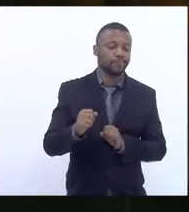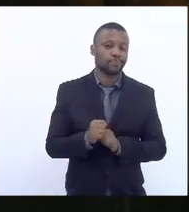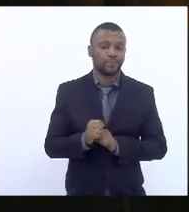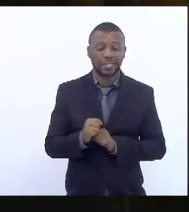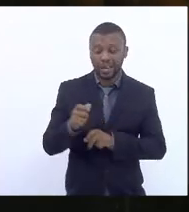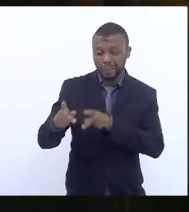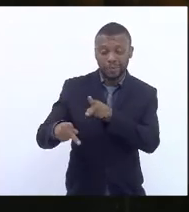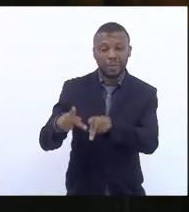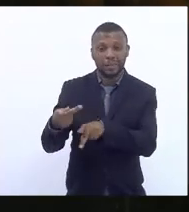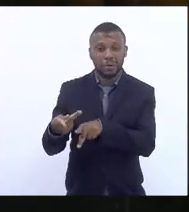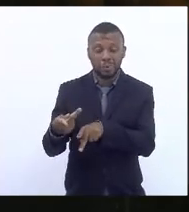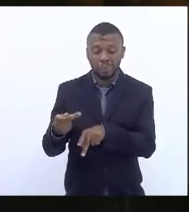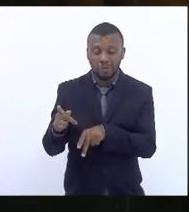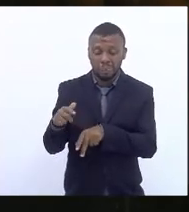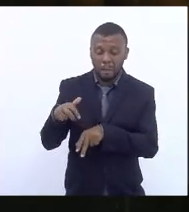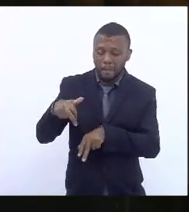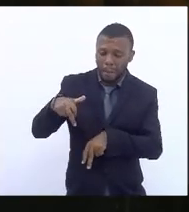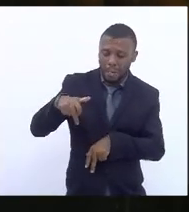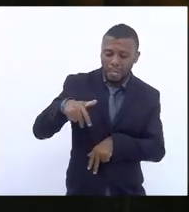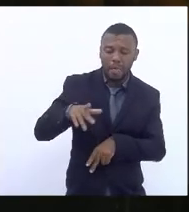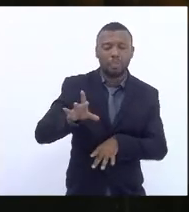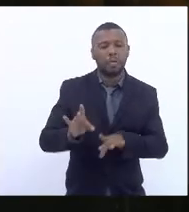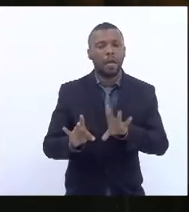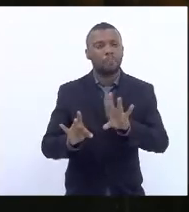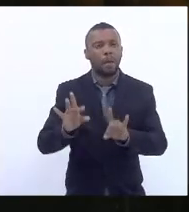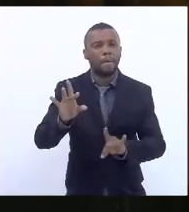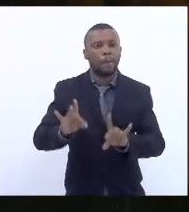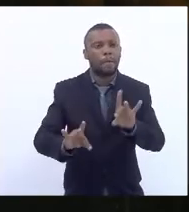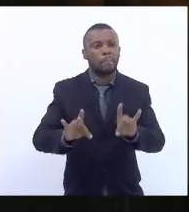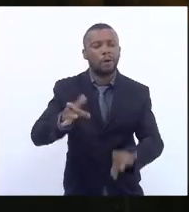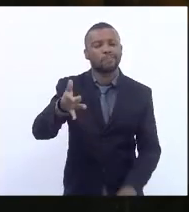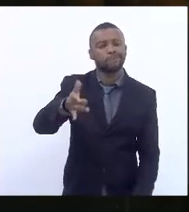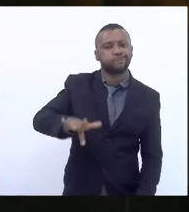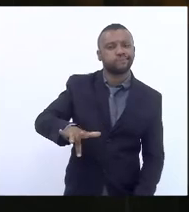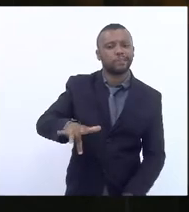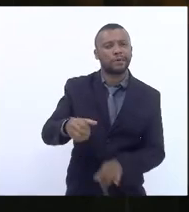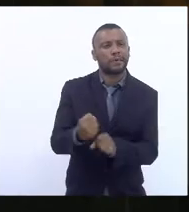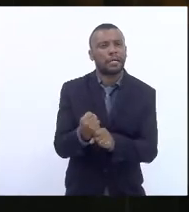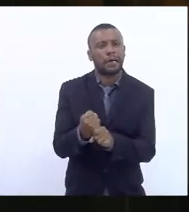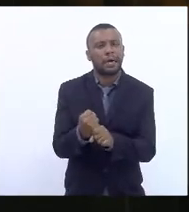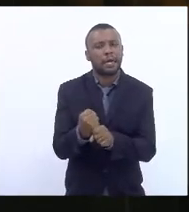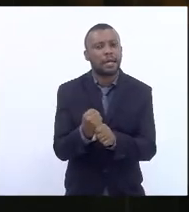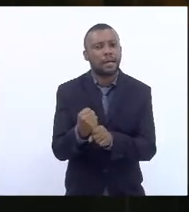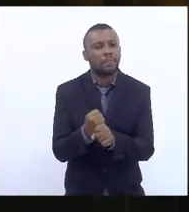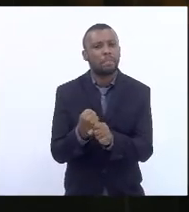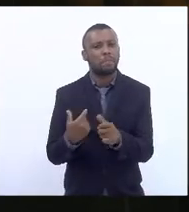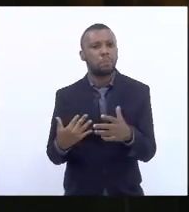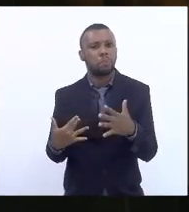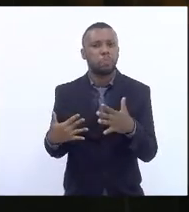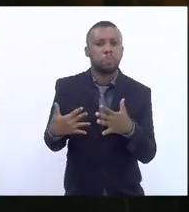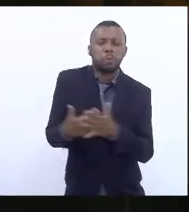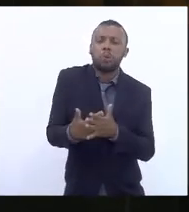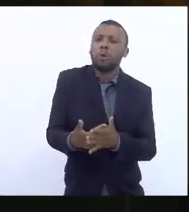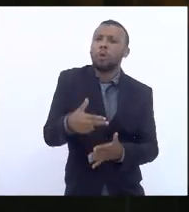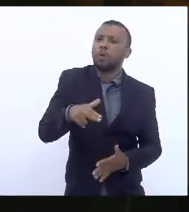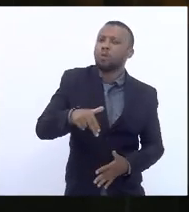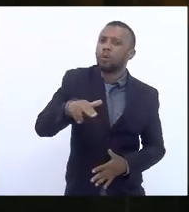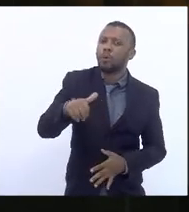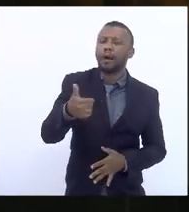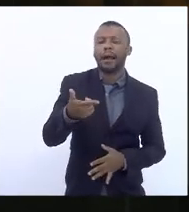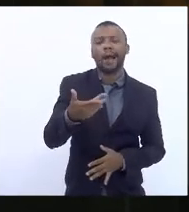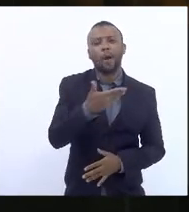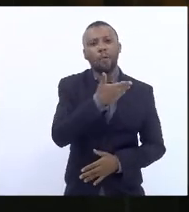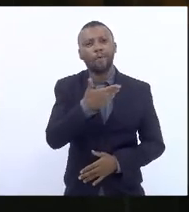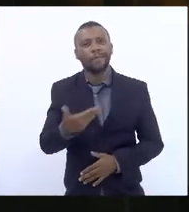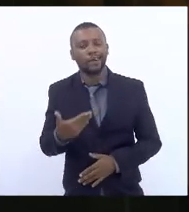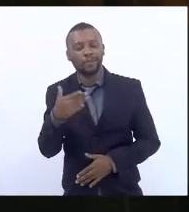lama. Rua essa que por anos e anos nunca o poder público da cidade vai